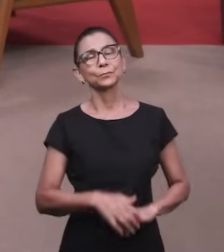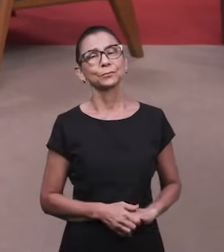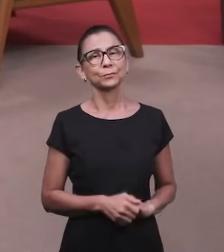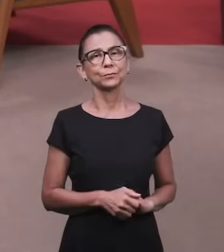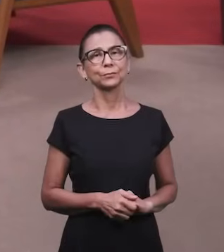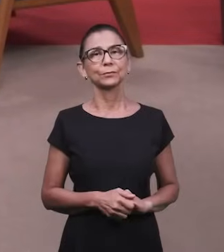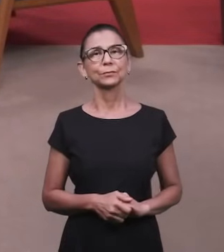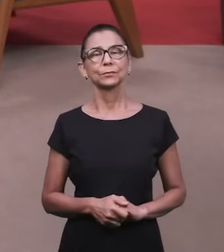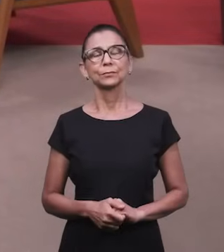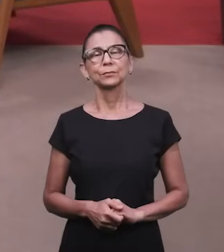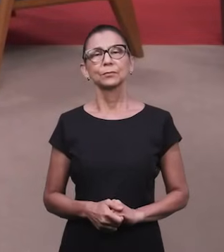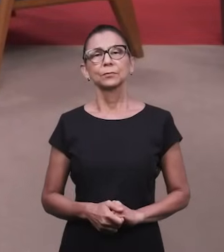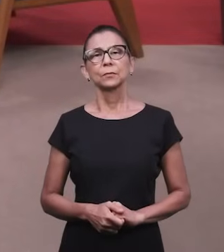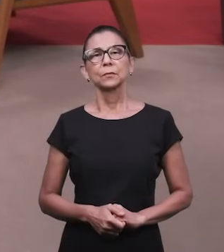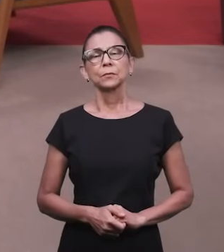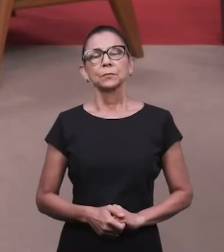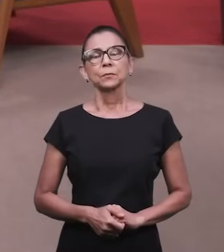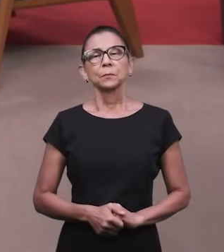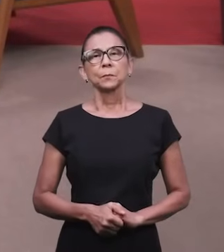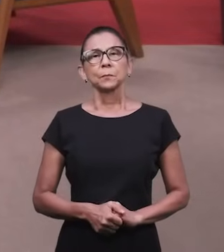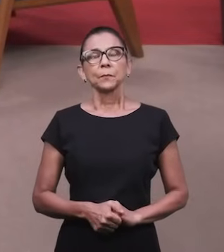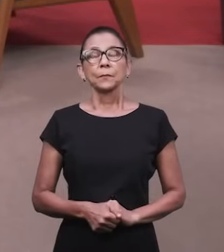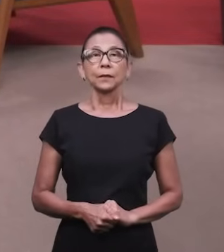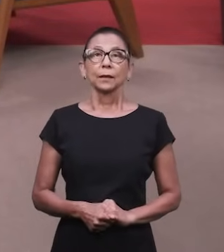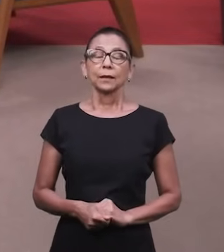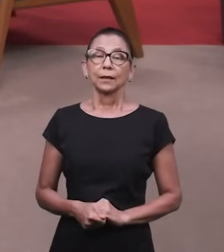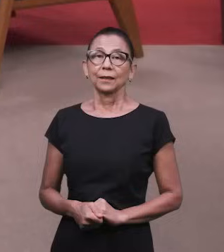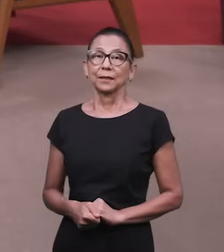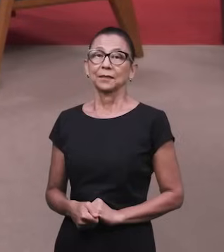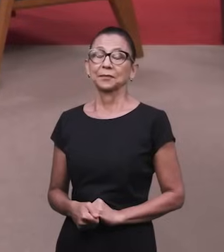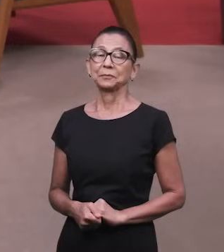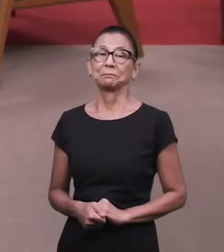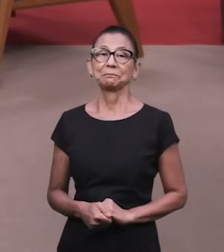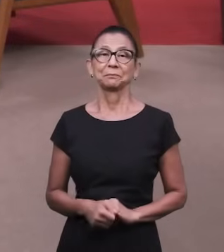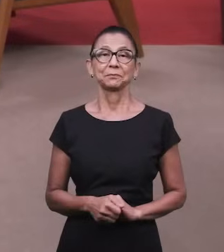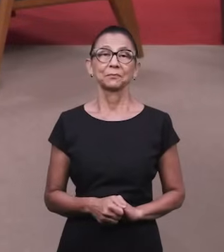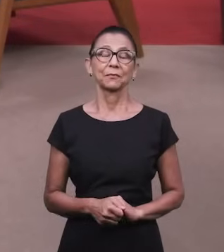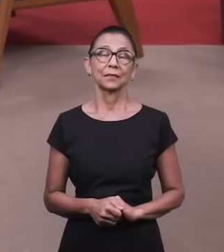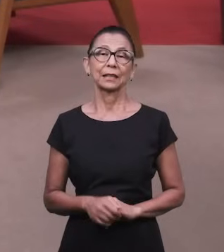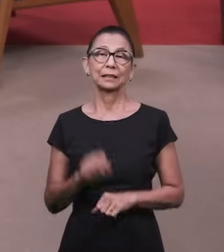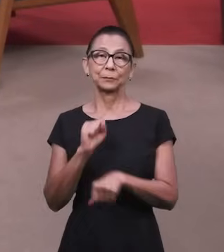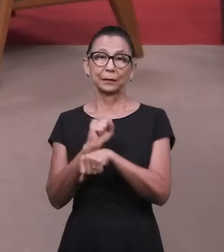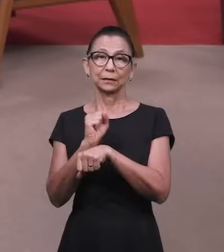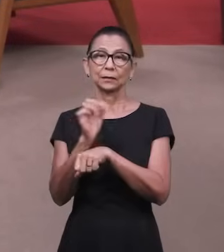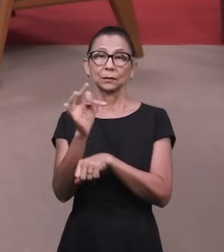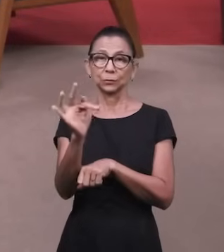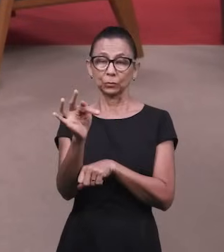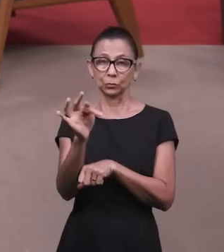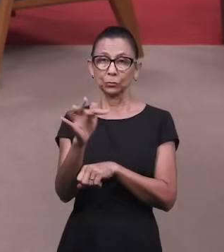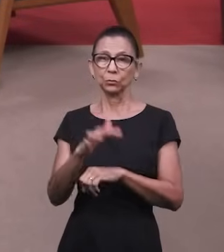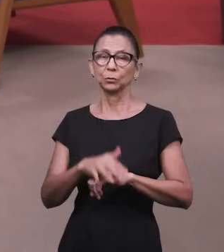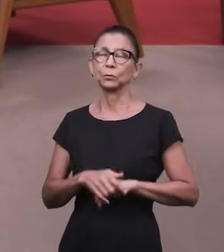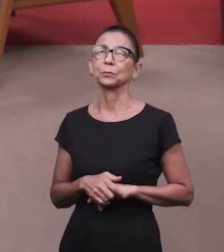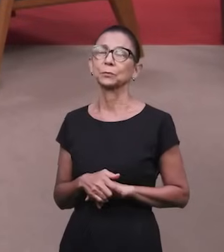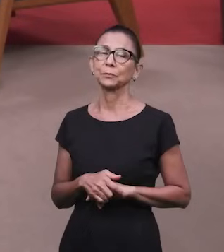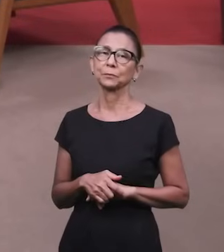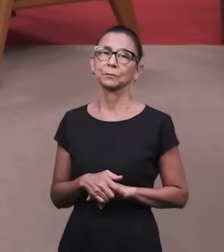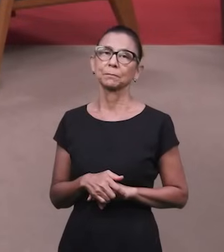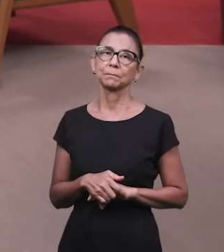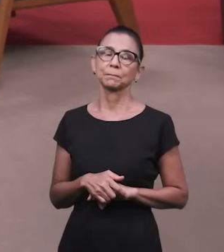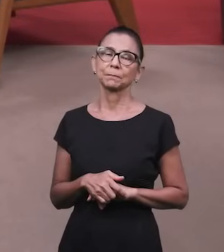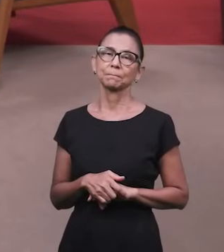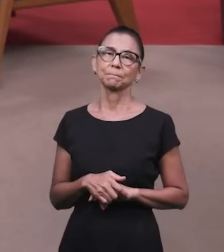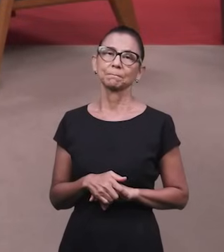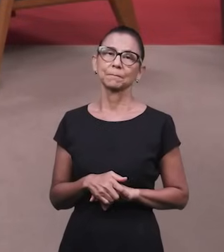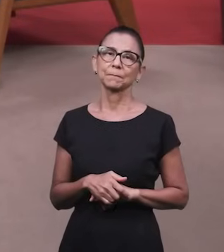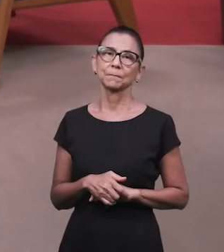na promessa. E a nossa esperança não é que Jesus venha. Nós